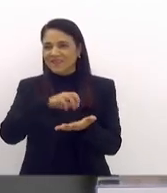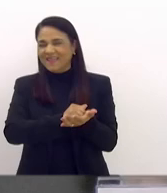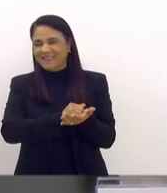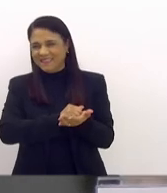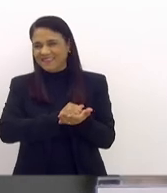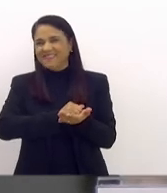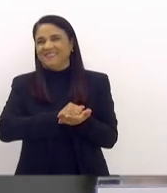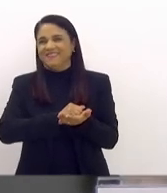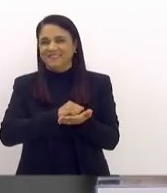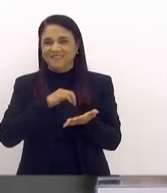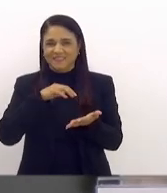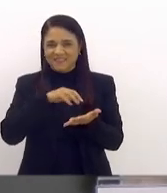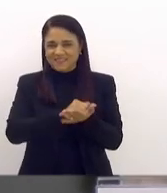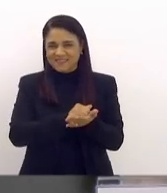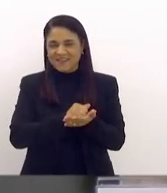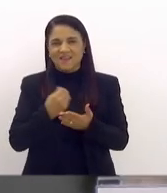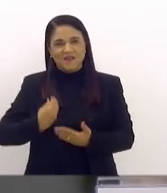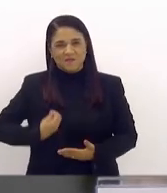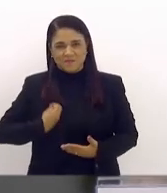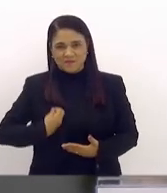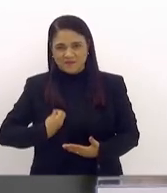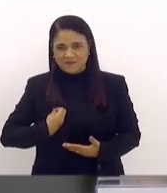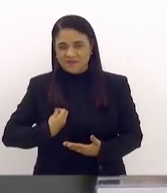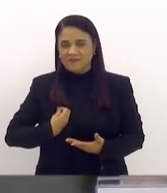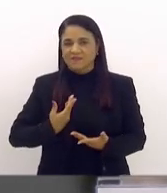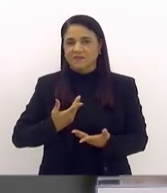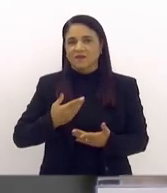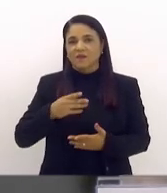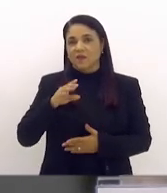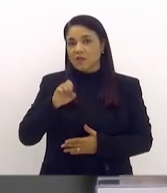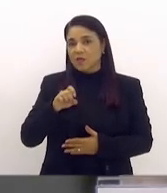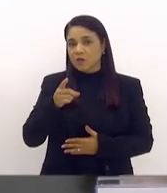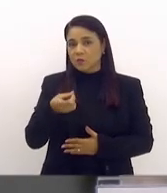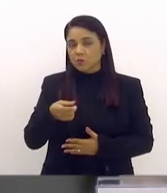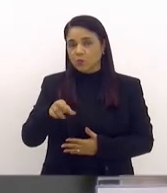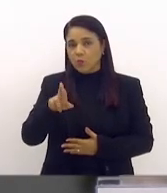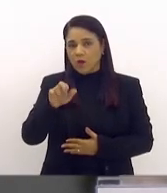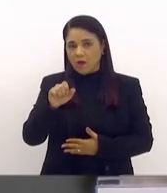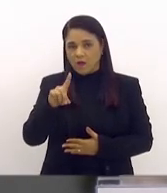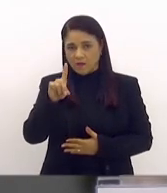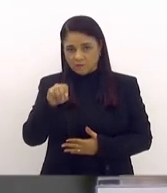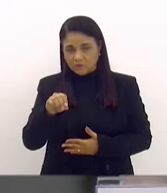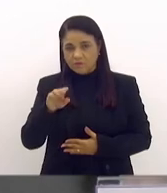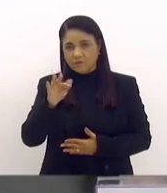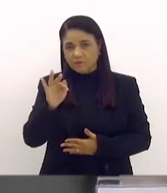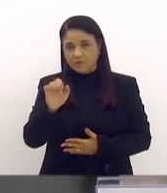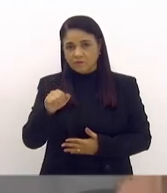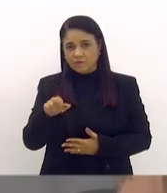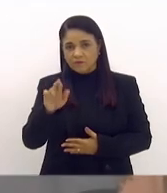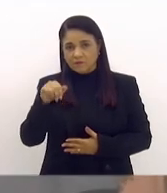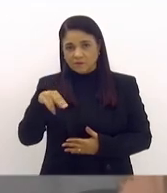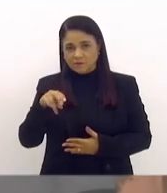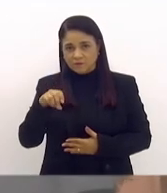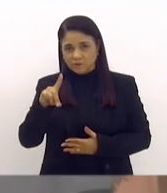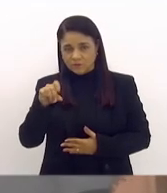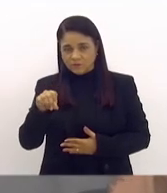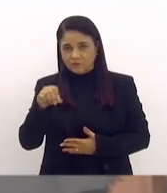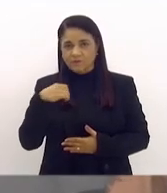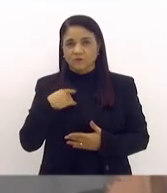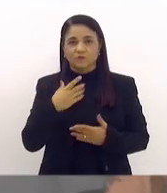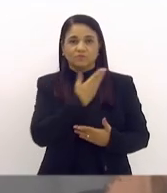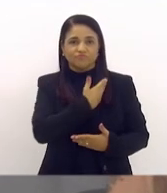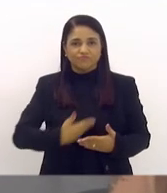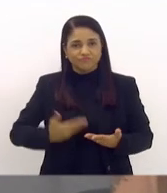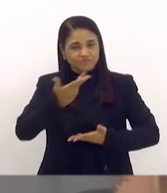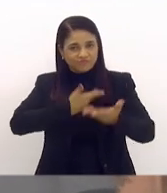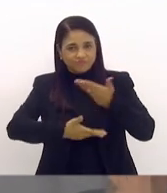a presença antes de dar seguimento do Senhor Eduardo Fernando Gomes dos Santos que é do relacionamento com o poder público